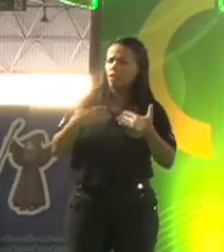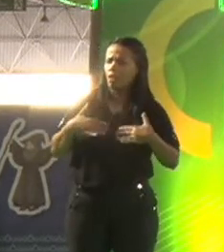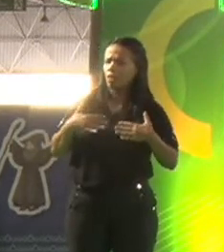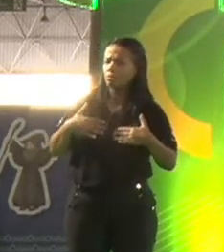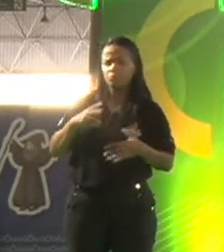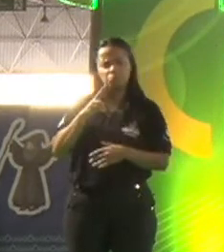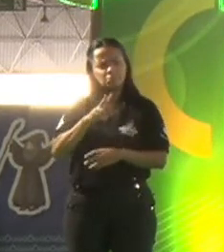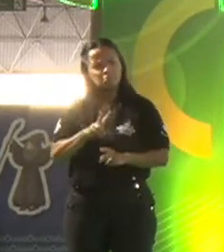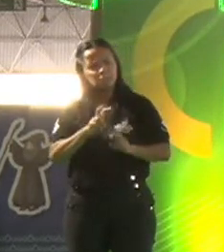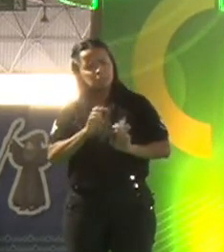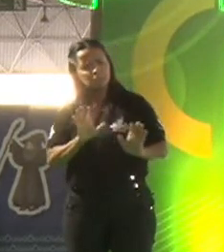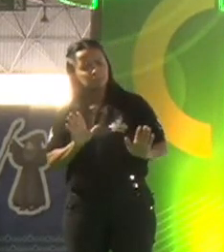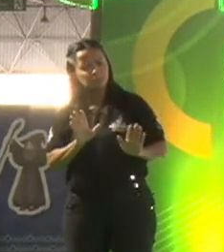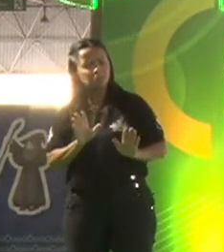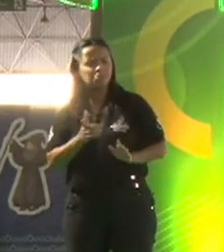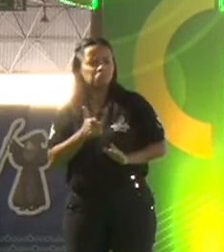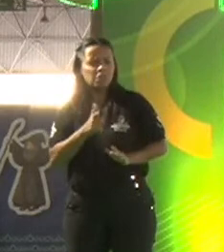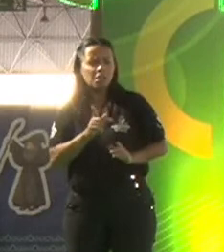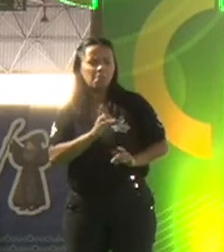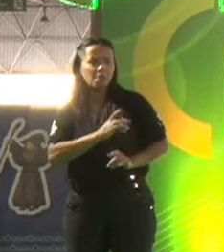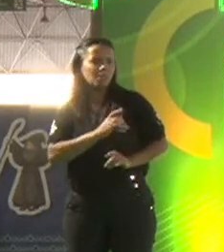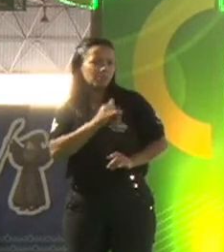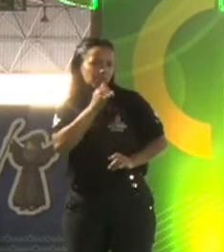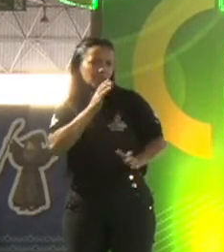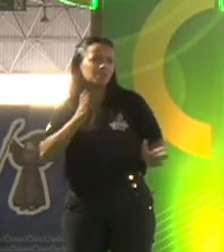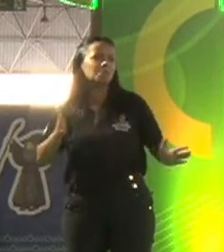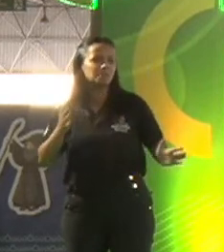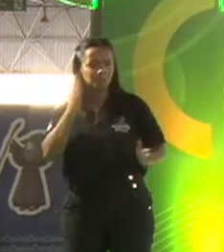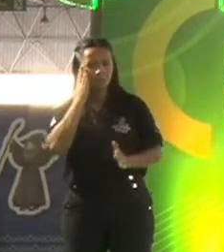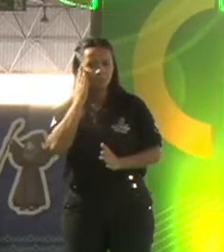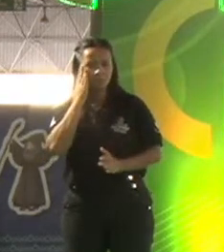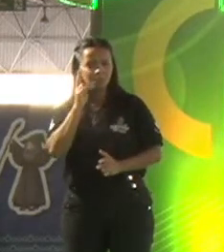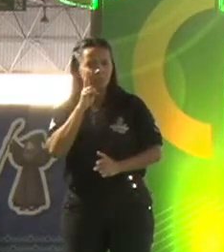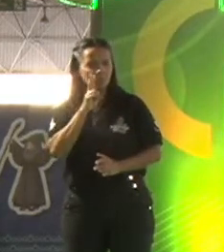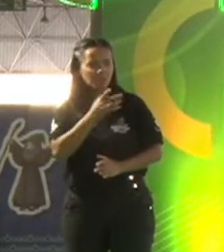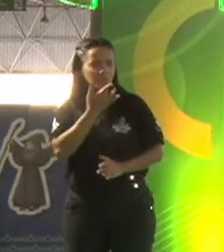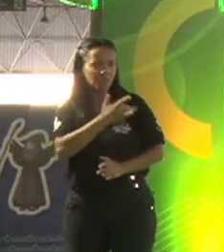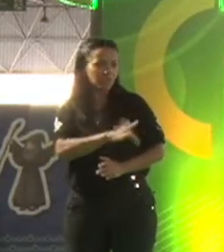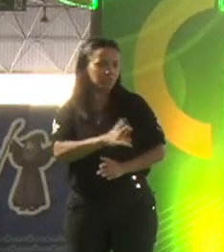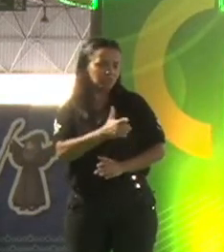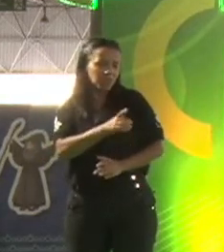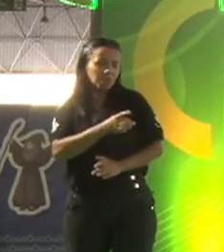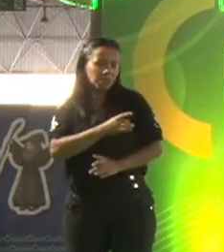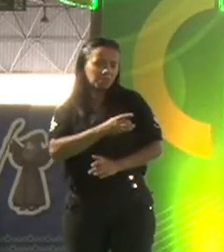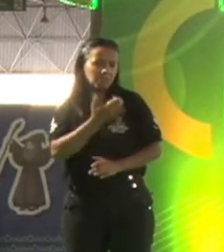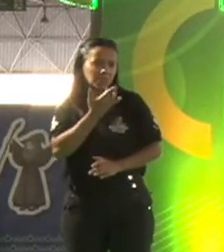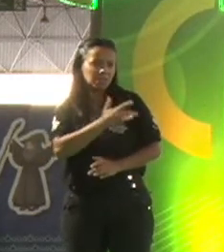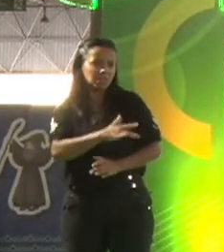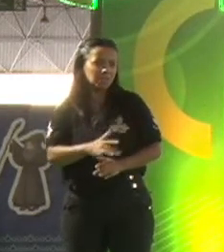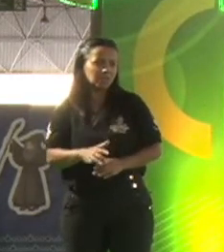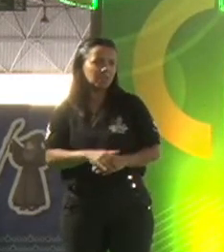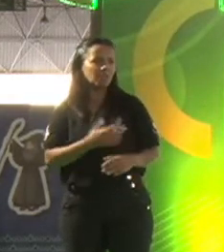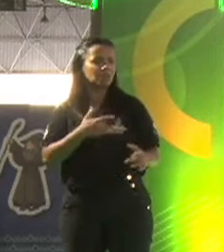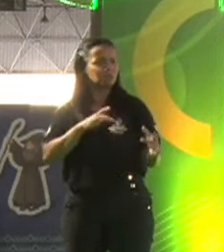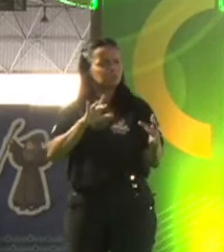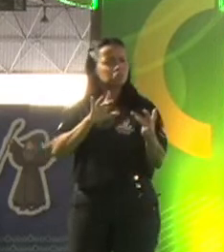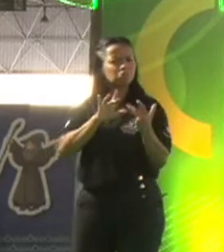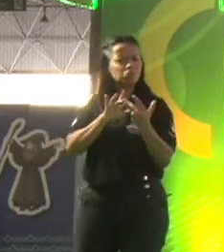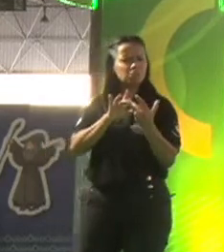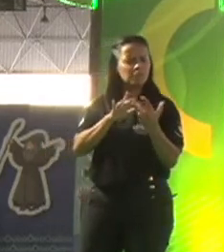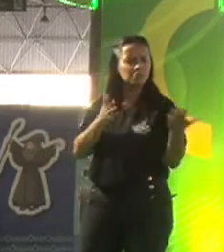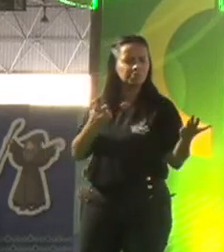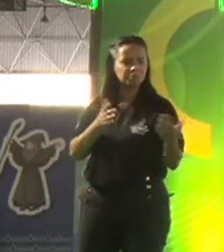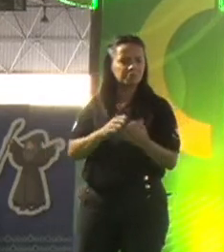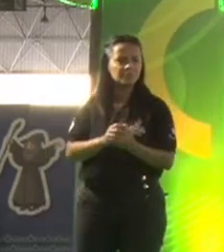ela olha ela bota medo da evolução pode medo do robô ela vai ver uma criança ela não tem mesmo uma criança então ela vai se tipo